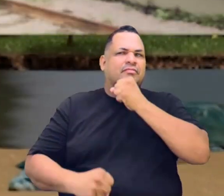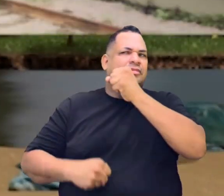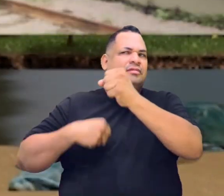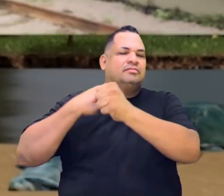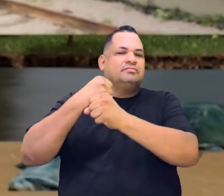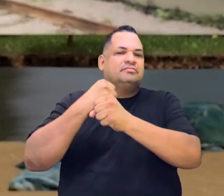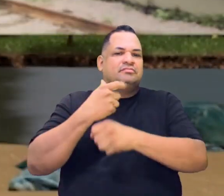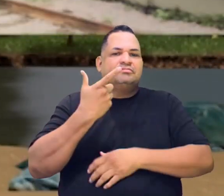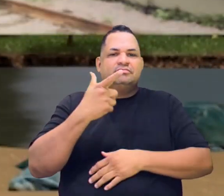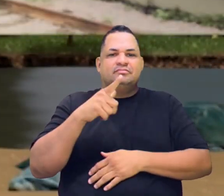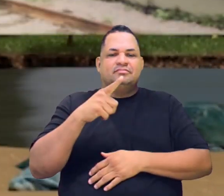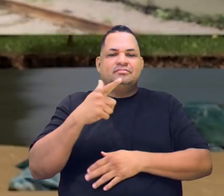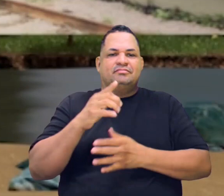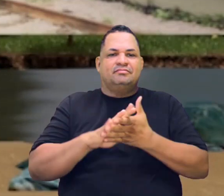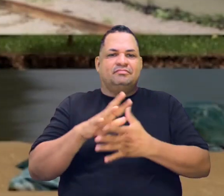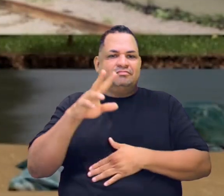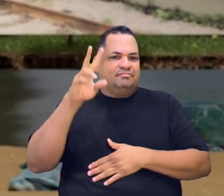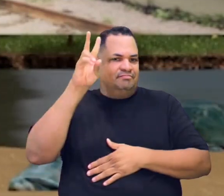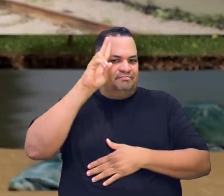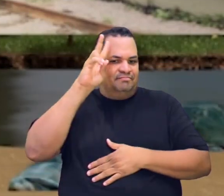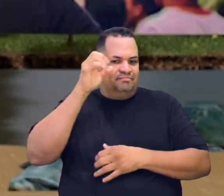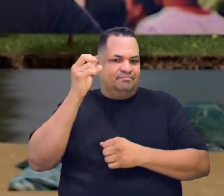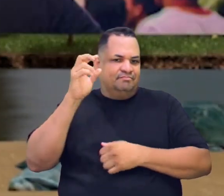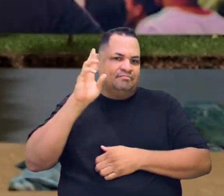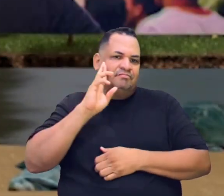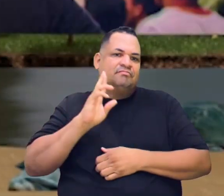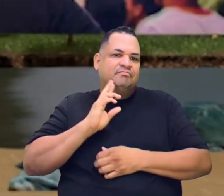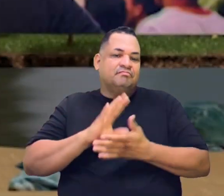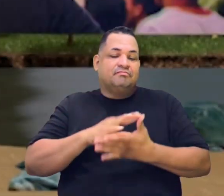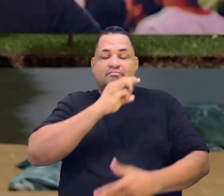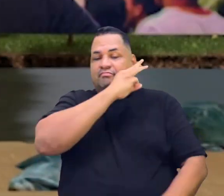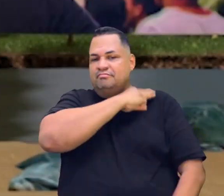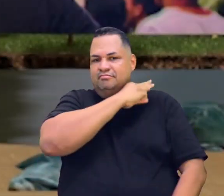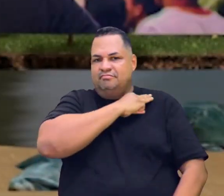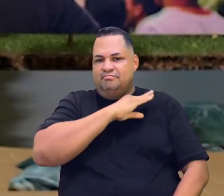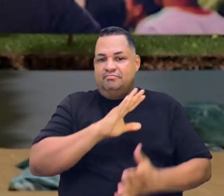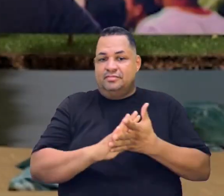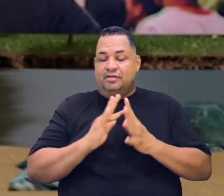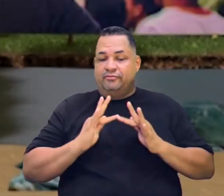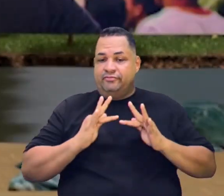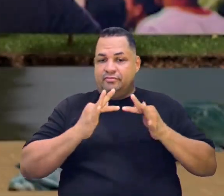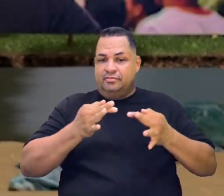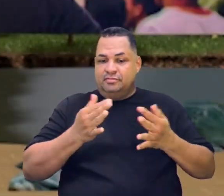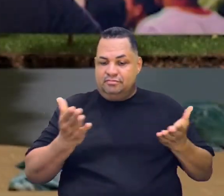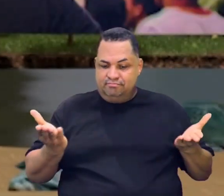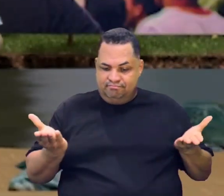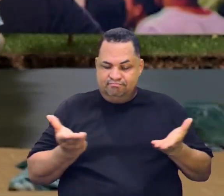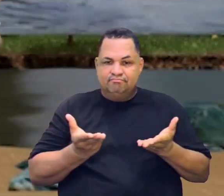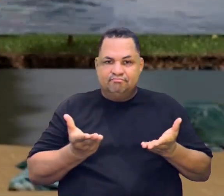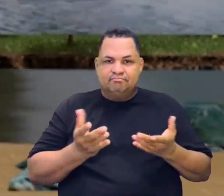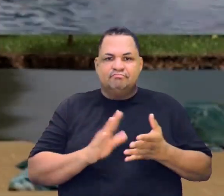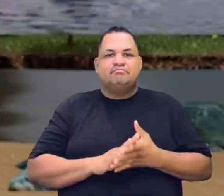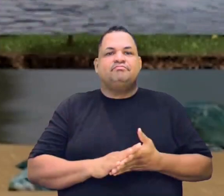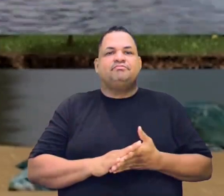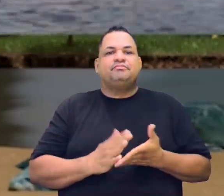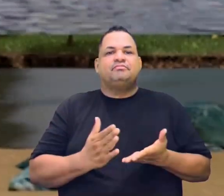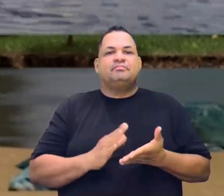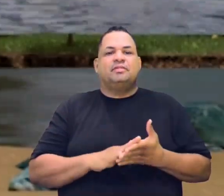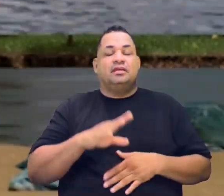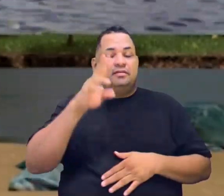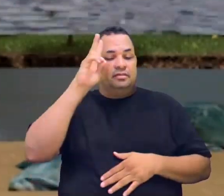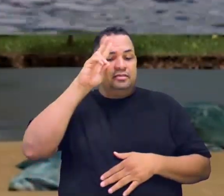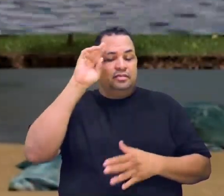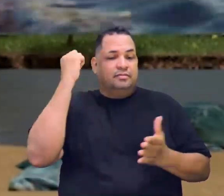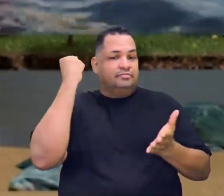não temos mais a História de Rondônia no terceiro ano. Esse é o último ano. Eu lembrei isso ontem, na aula inaugural,